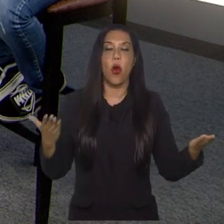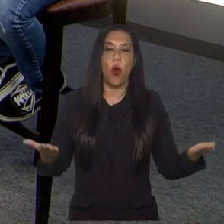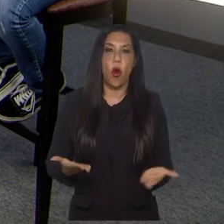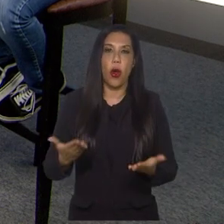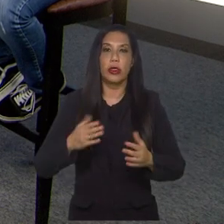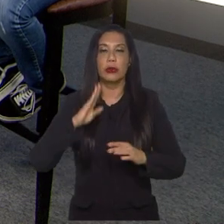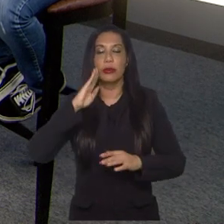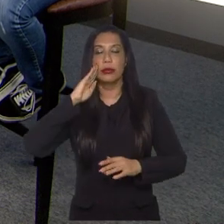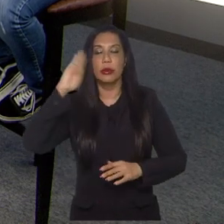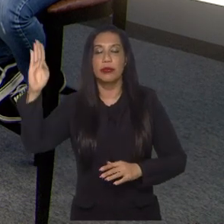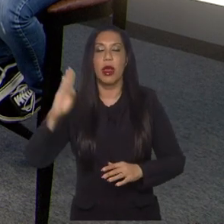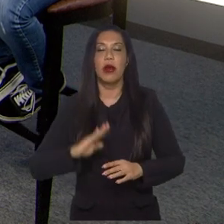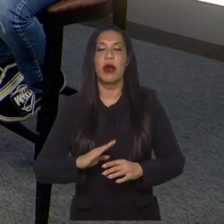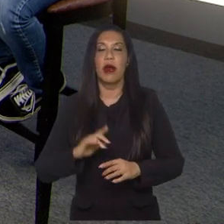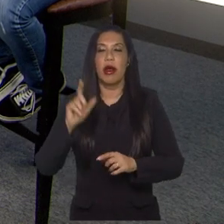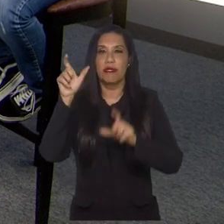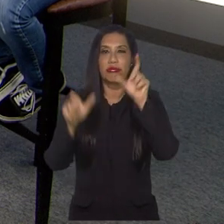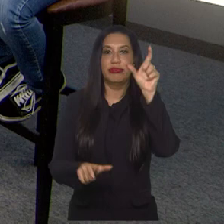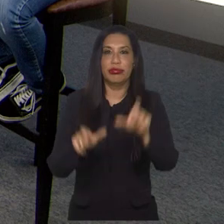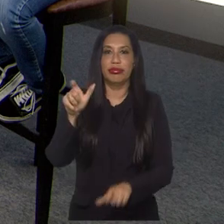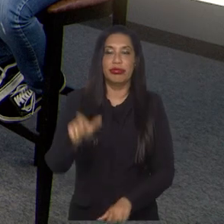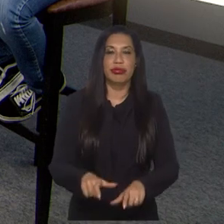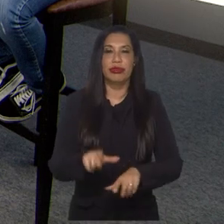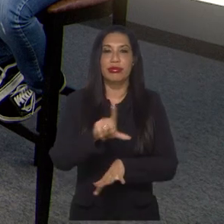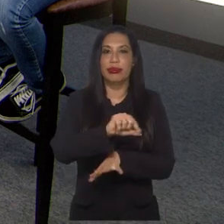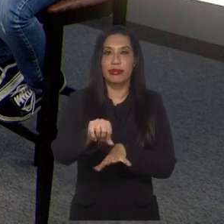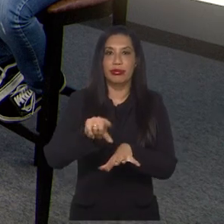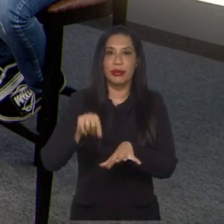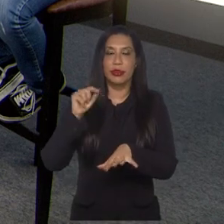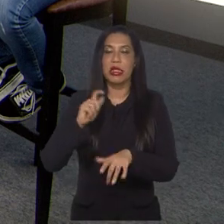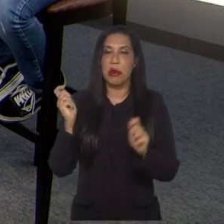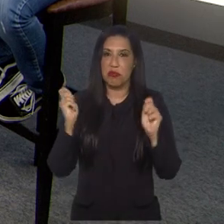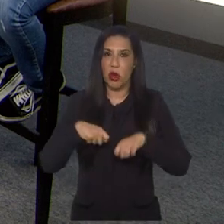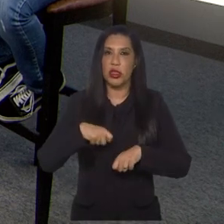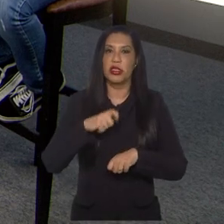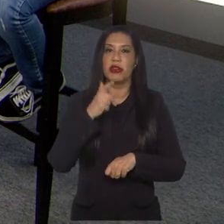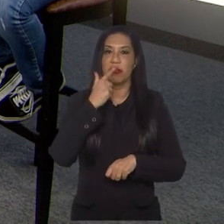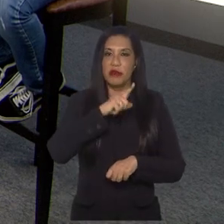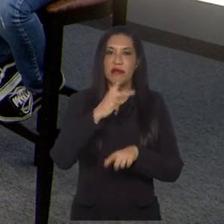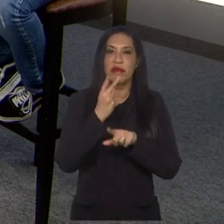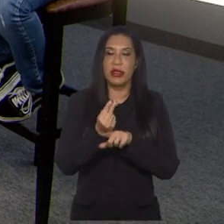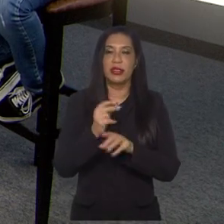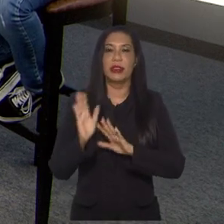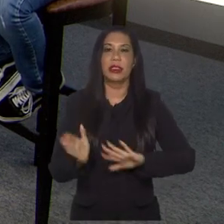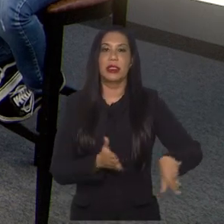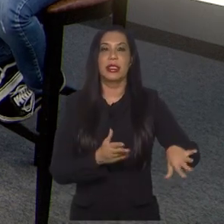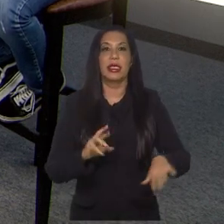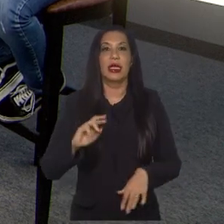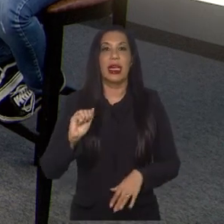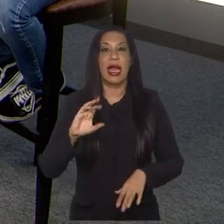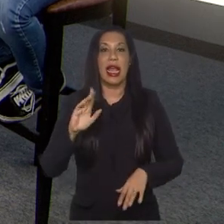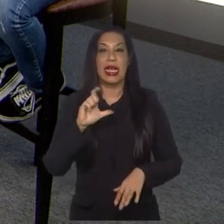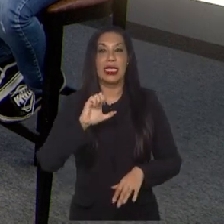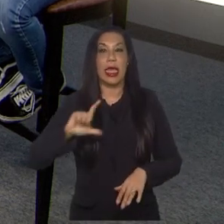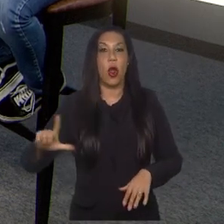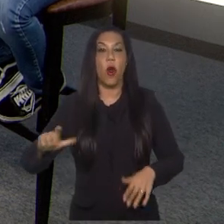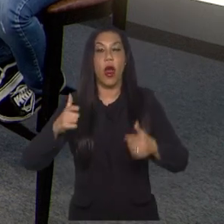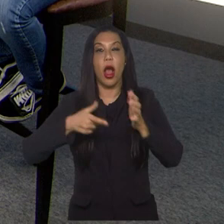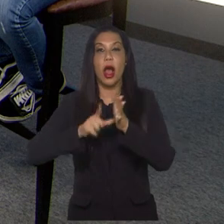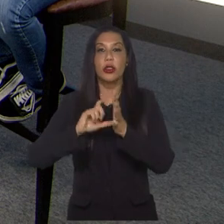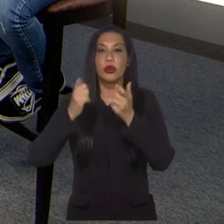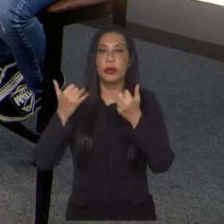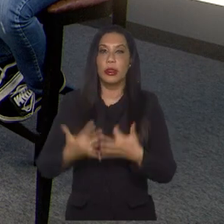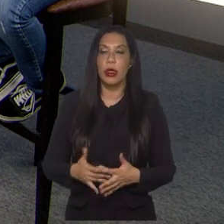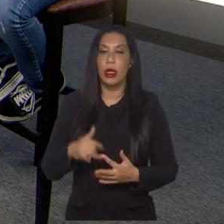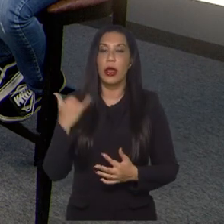grandes expoentes dessa Copa do Mundo e tem tudo para ganhar o título. Raquel, a gente conversava aqui antes, nos bastidores, falando sobre a